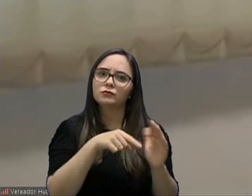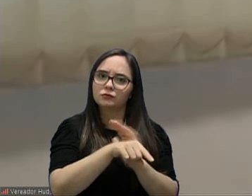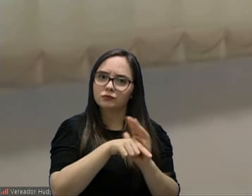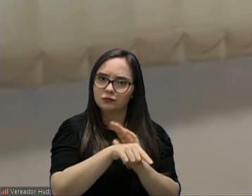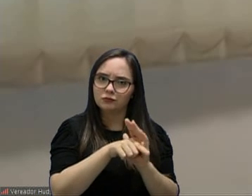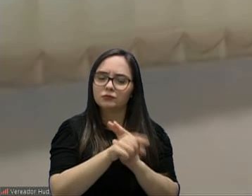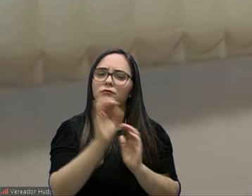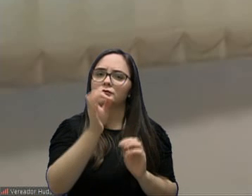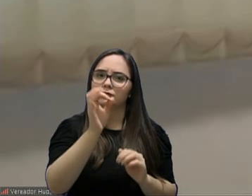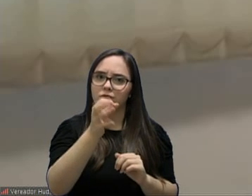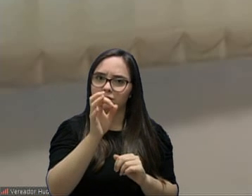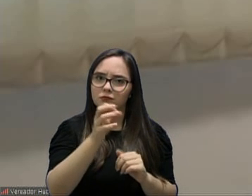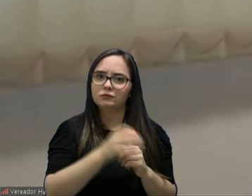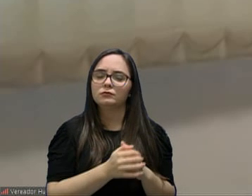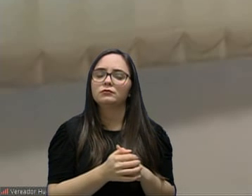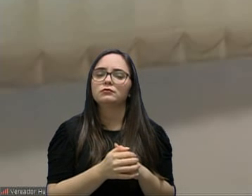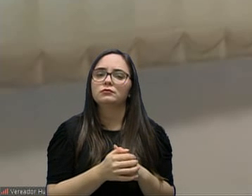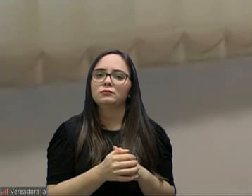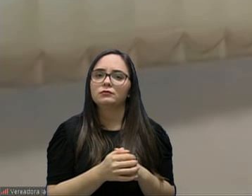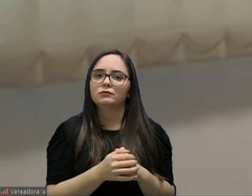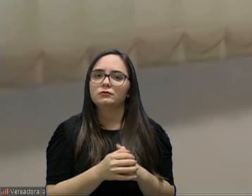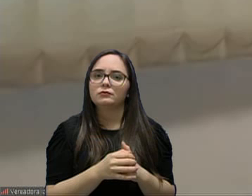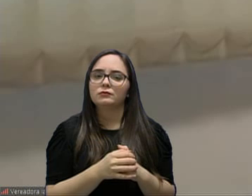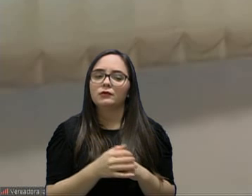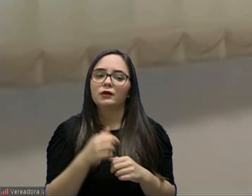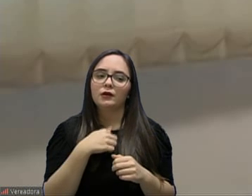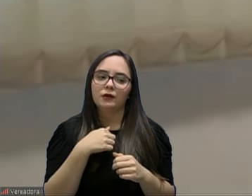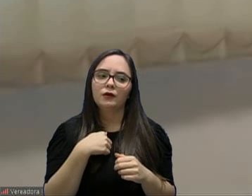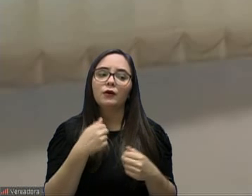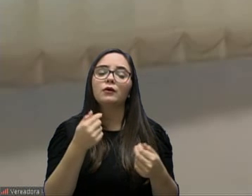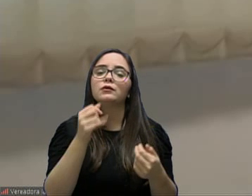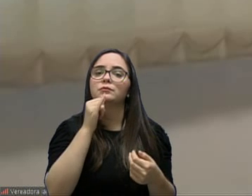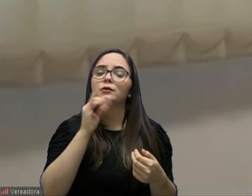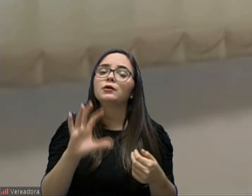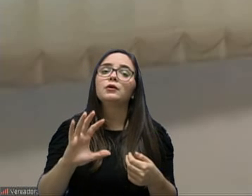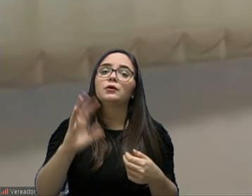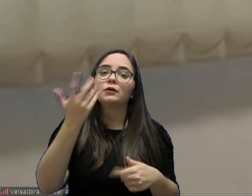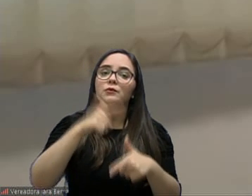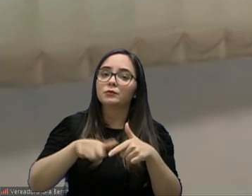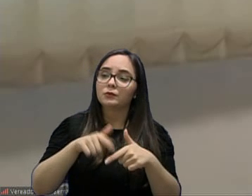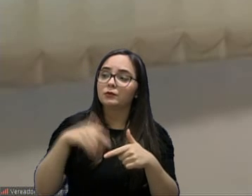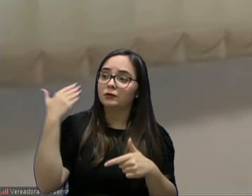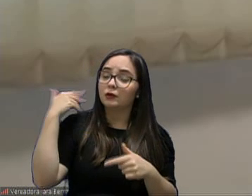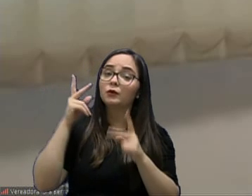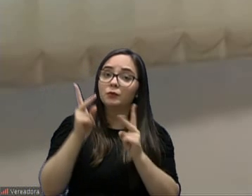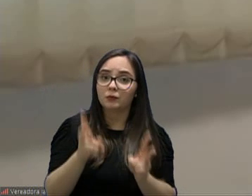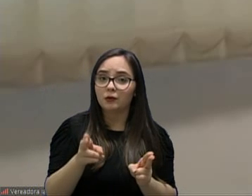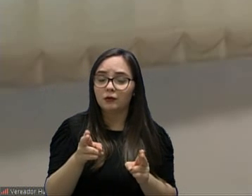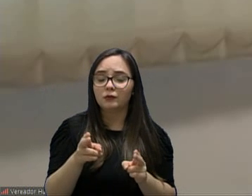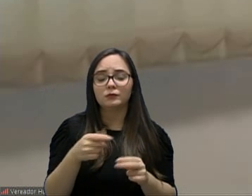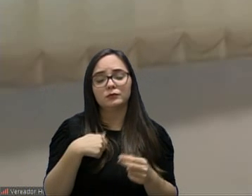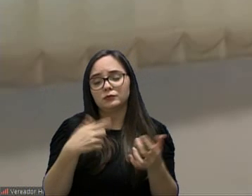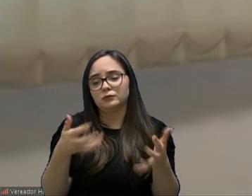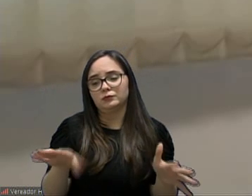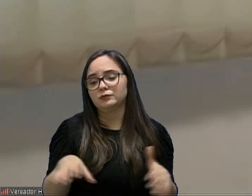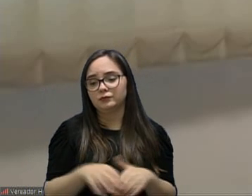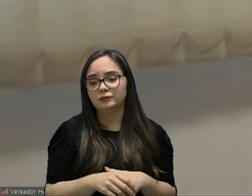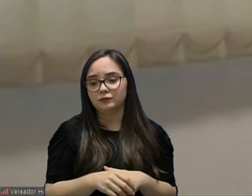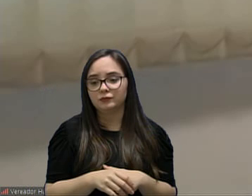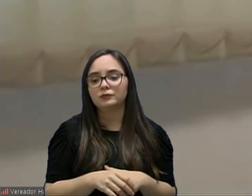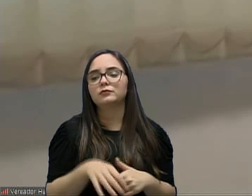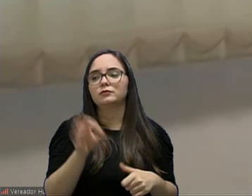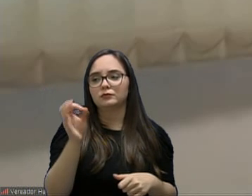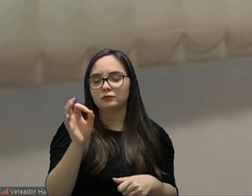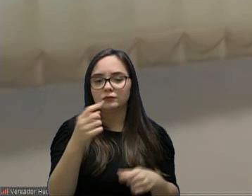uma belezinha. Nós queremos que aconteçam os problemas anteriores, entendeu? É isso. E são essas